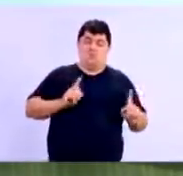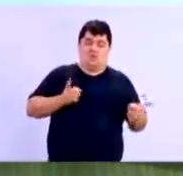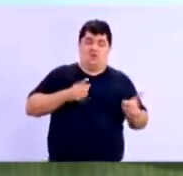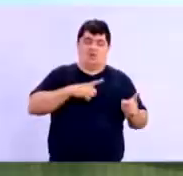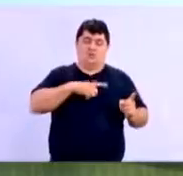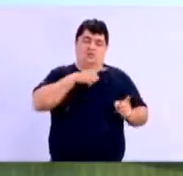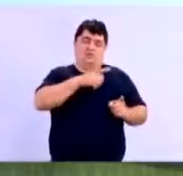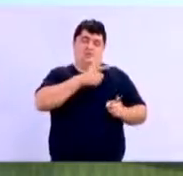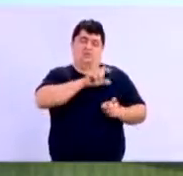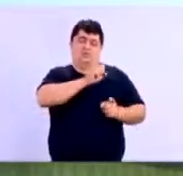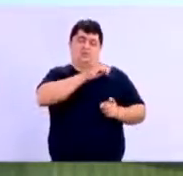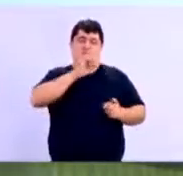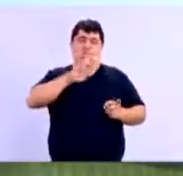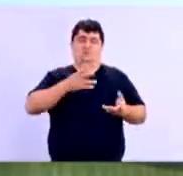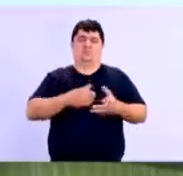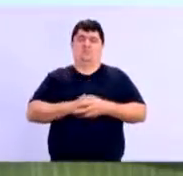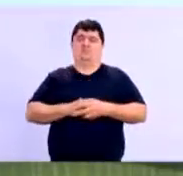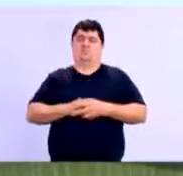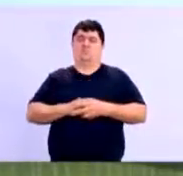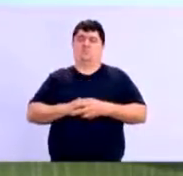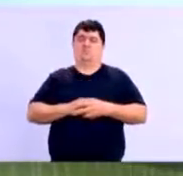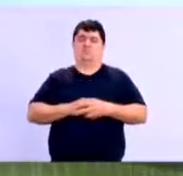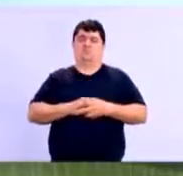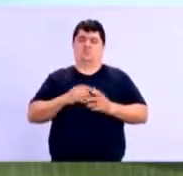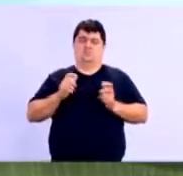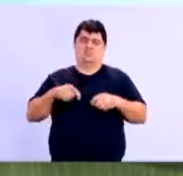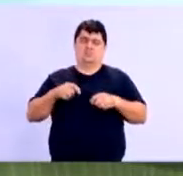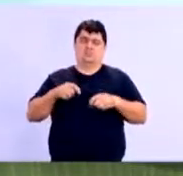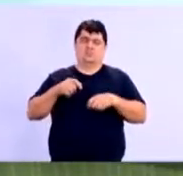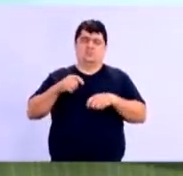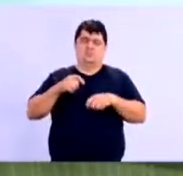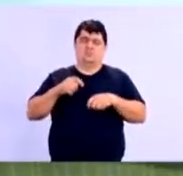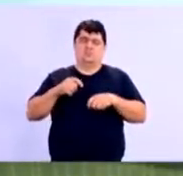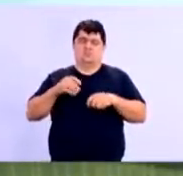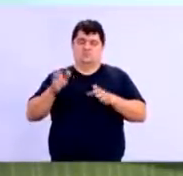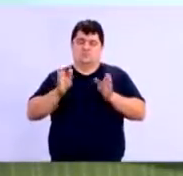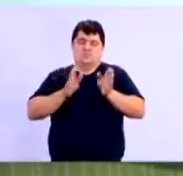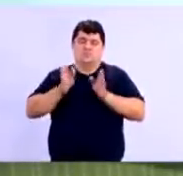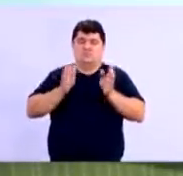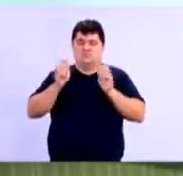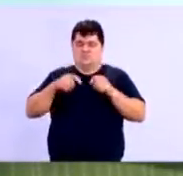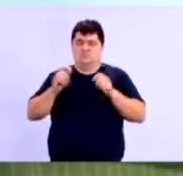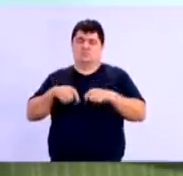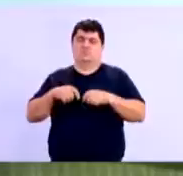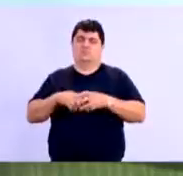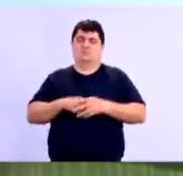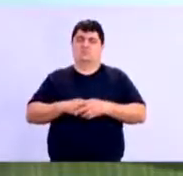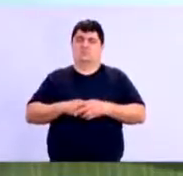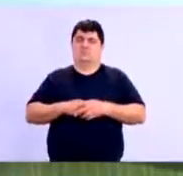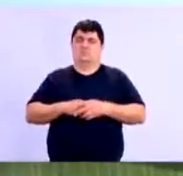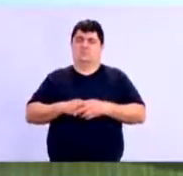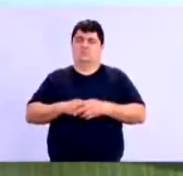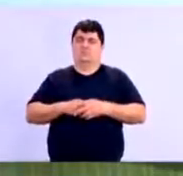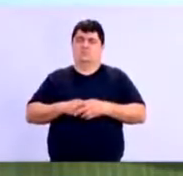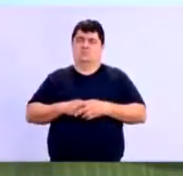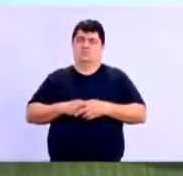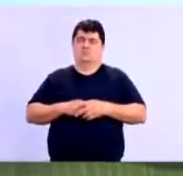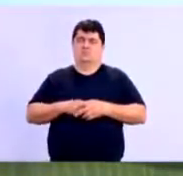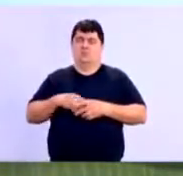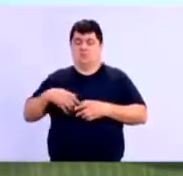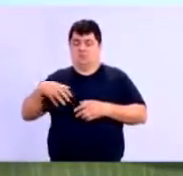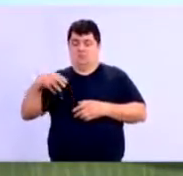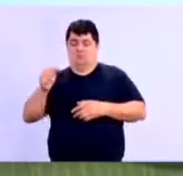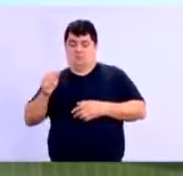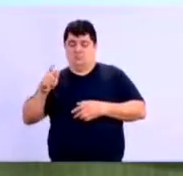produto que vai ter um preço muito maior. Então vocês vão conseguir trabalhar nessas duas dinâmicas, nessas duas direções. Então eu vou ganhar nisso,